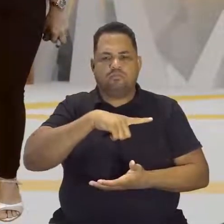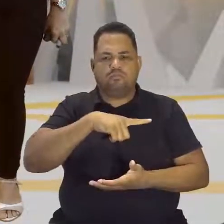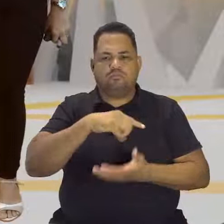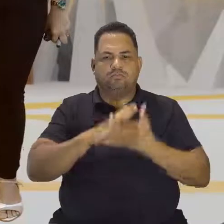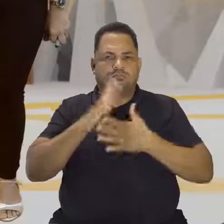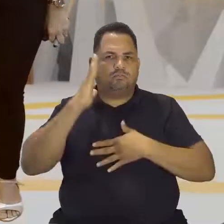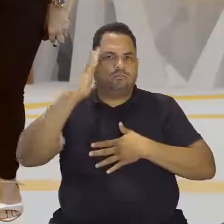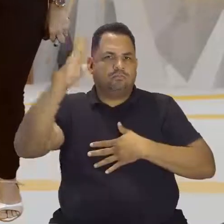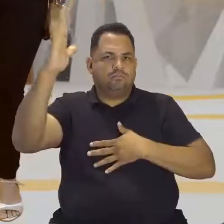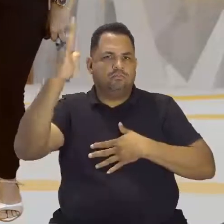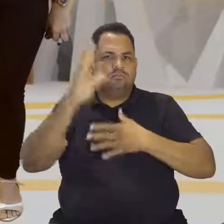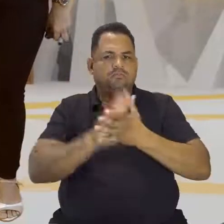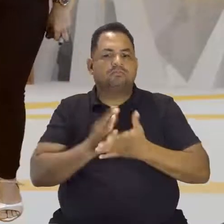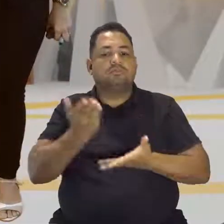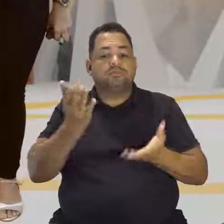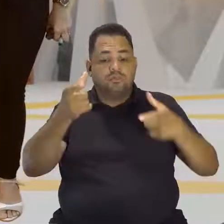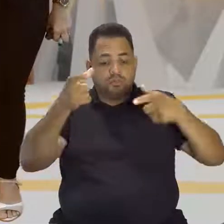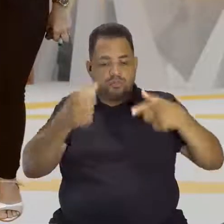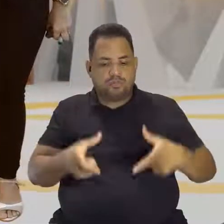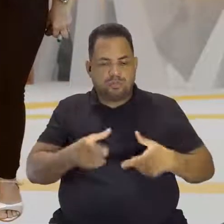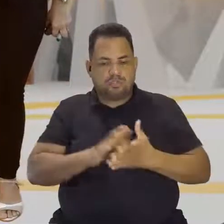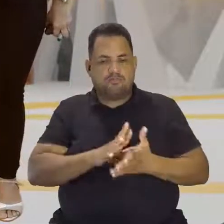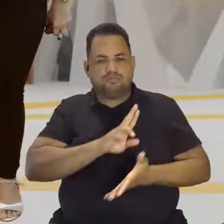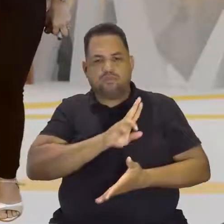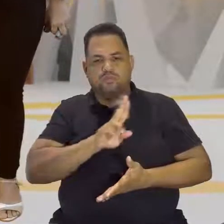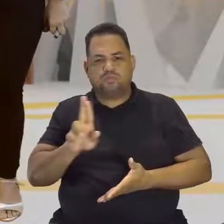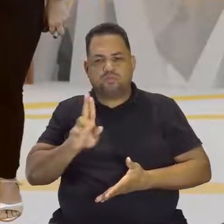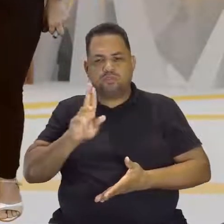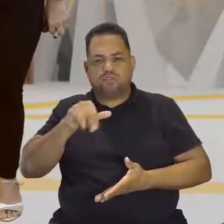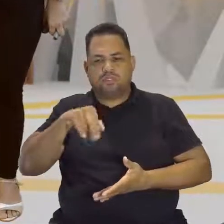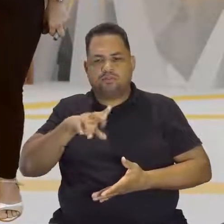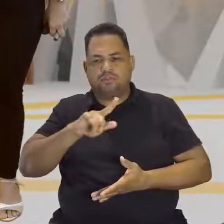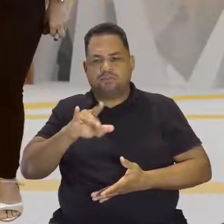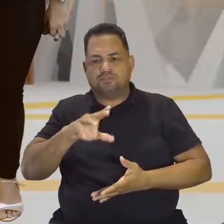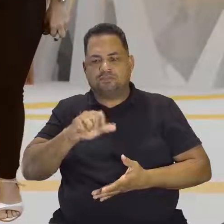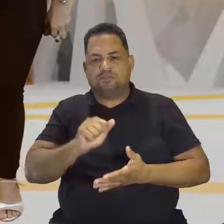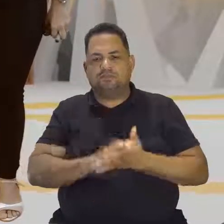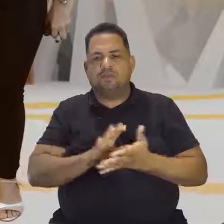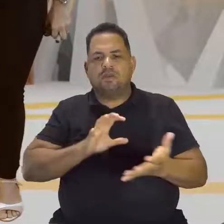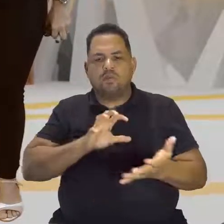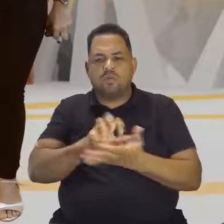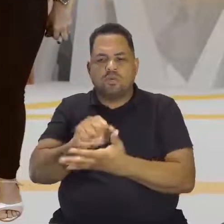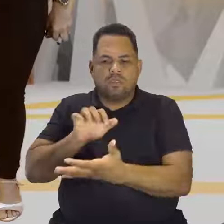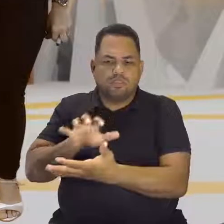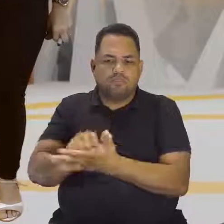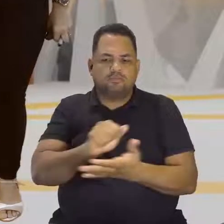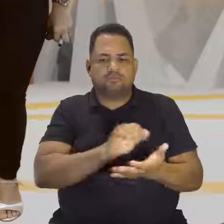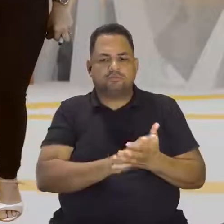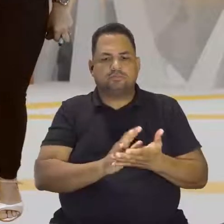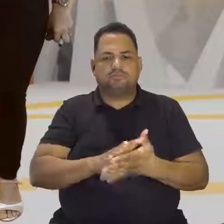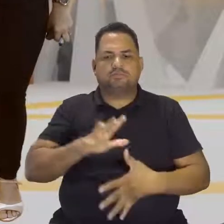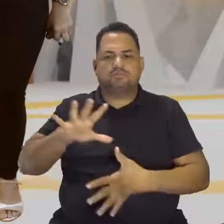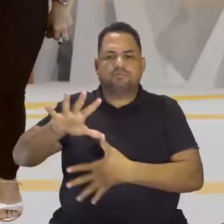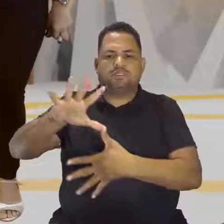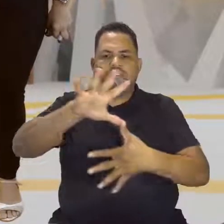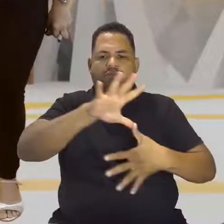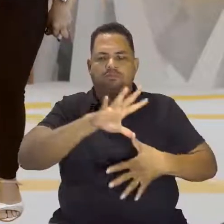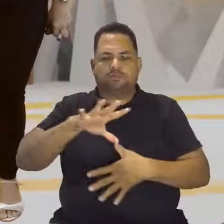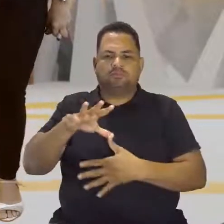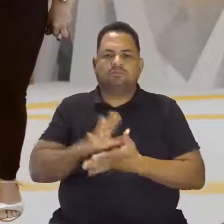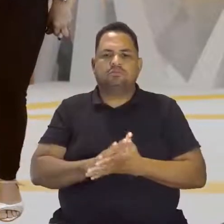lugar chamado Amazônia. A conquista das Américas, a Amazônia em si é um